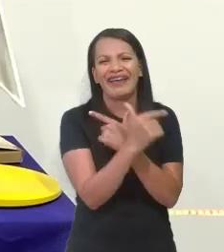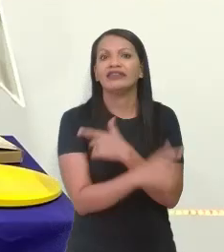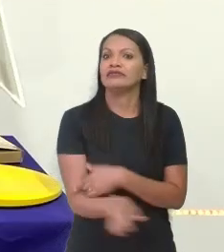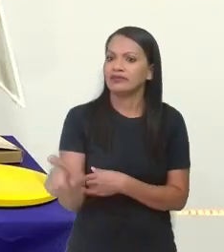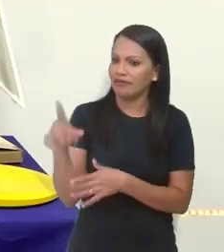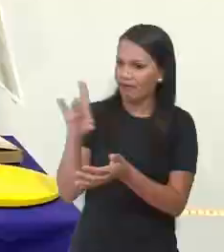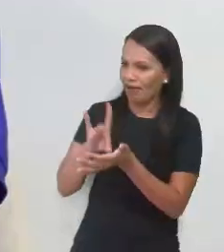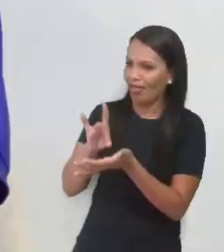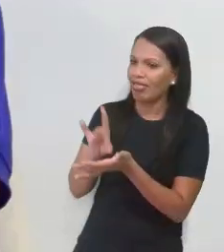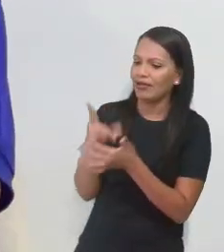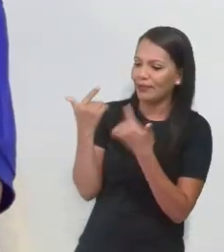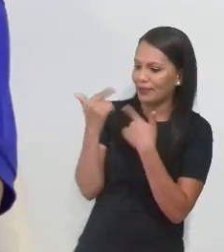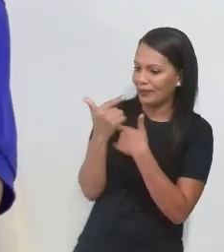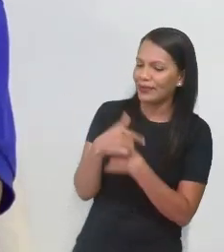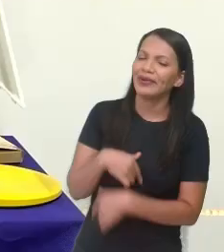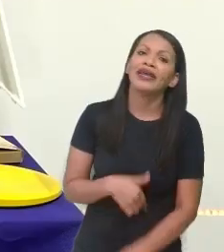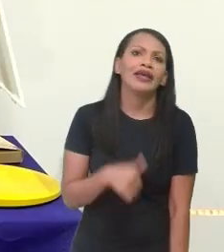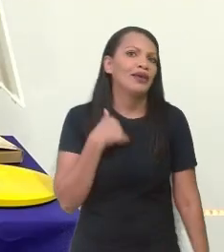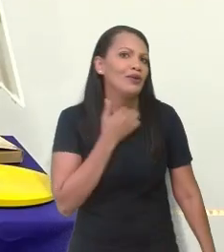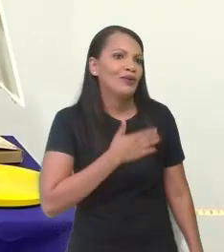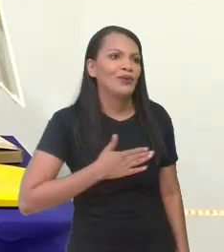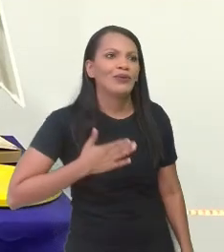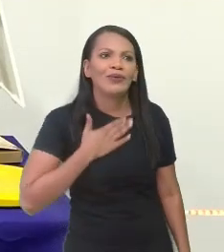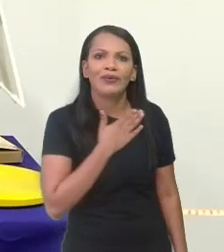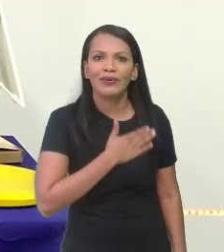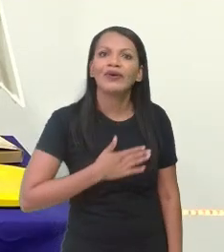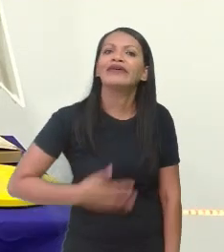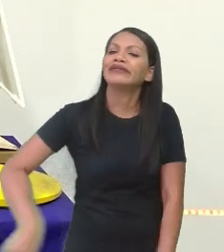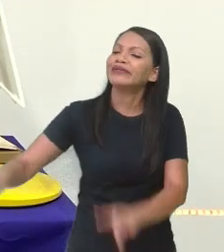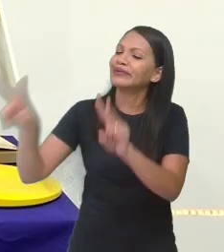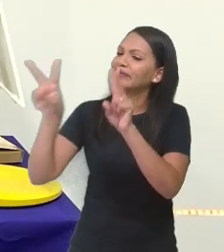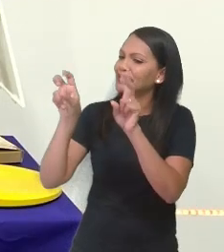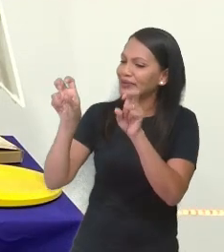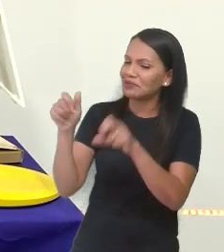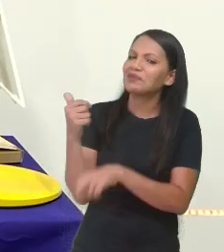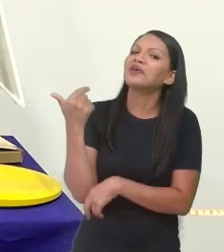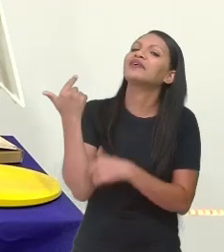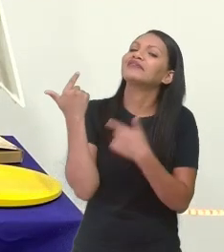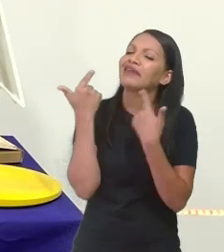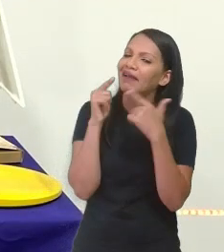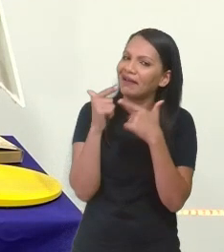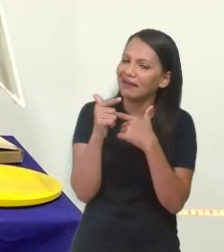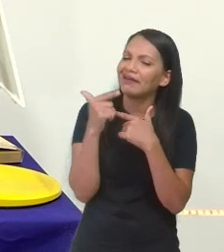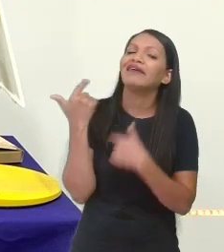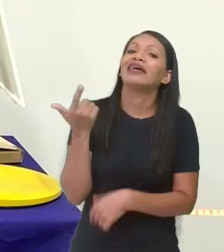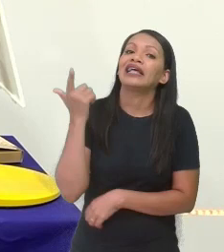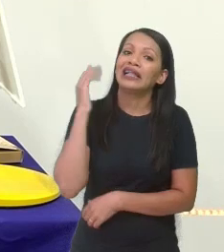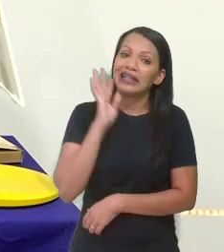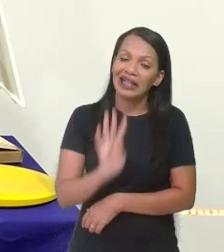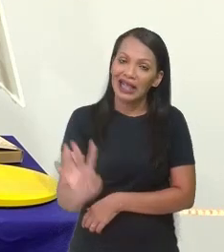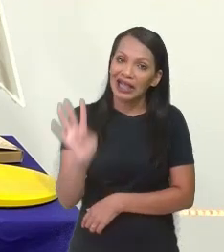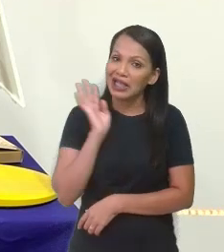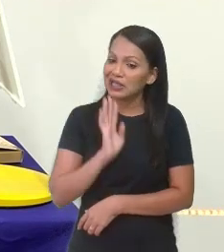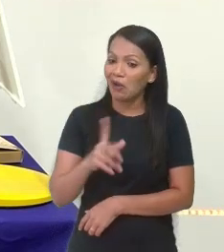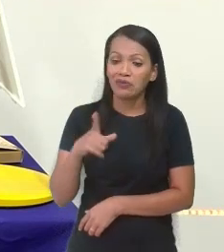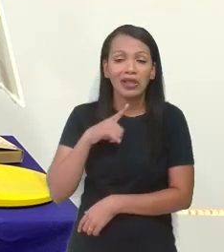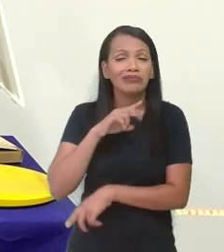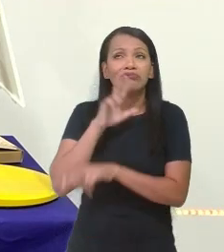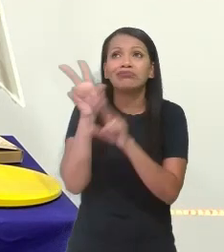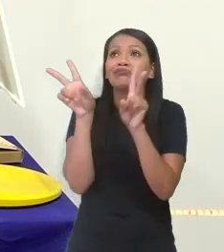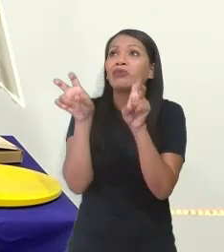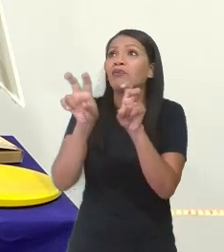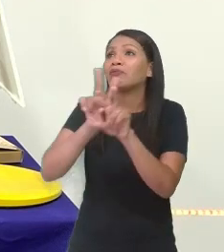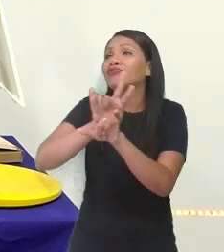verdade. Eu gosto bastante. A temática é que é legal, né, professora Kedma? As temáticas dos cordéis. Fala de tudo, tá? Do